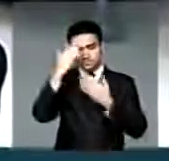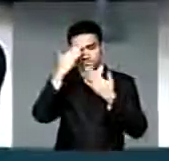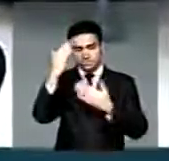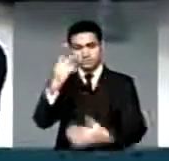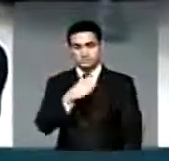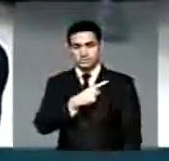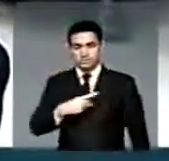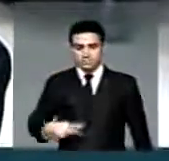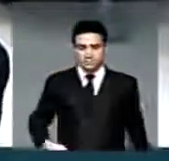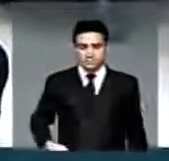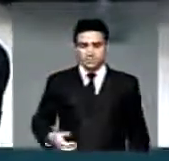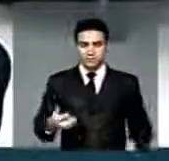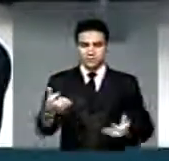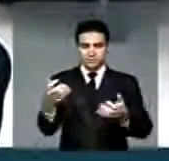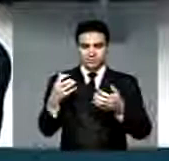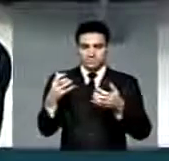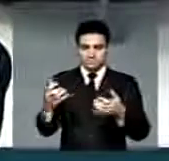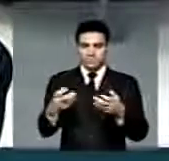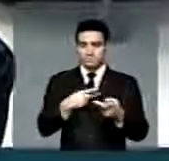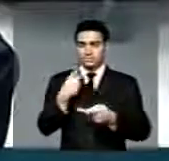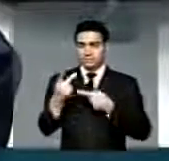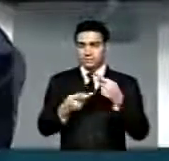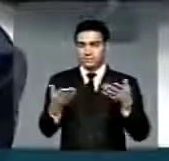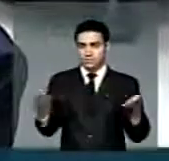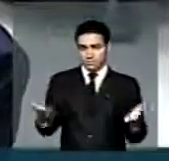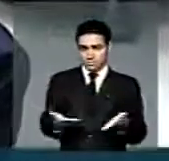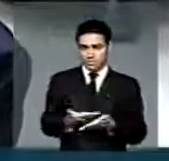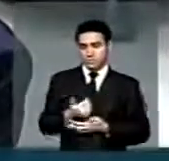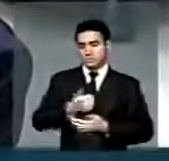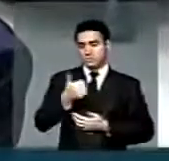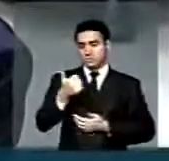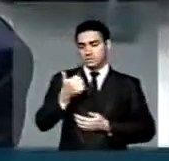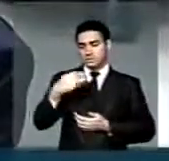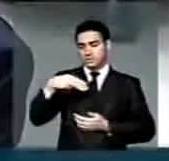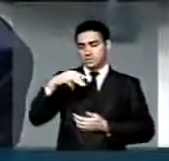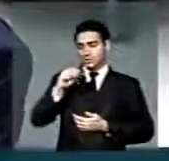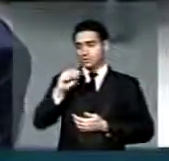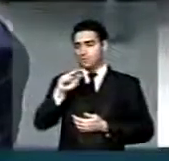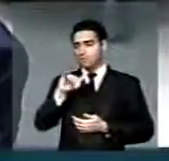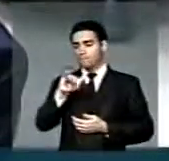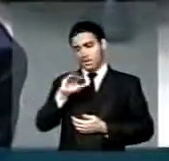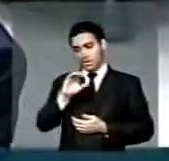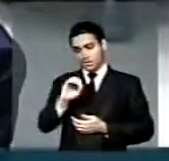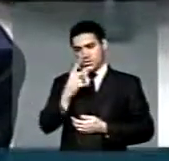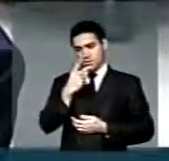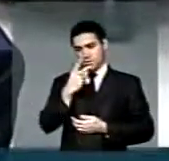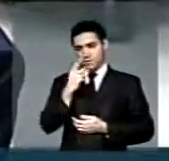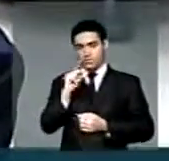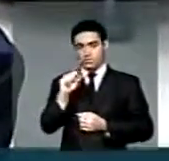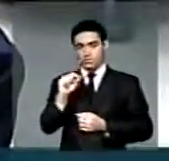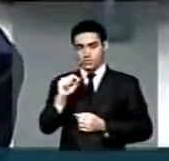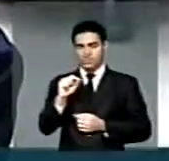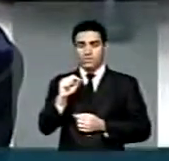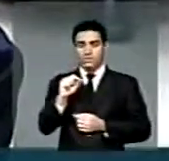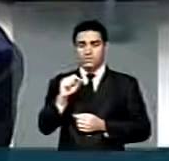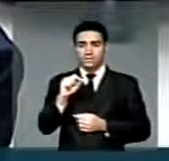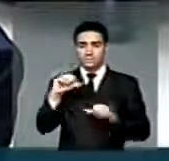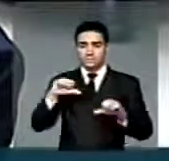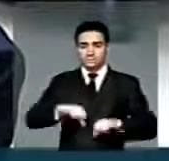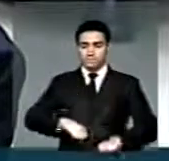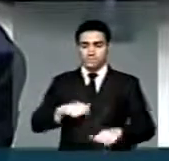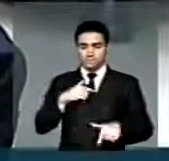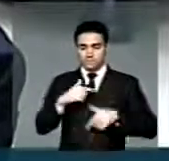deixar registrado o nosso pronunciamento de hoje sobre o 1º de maio. Ele trata da contra-precarização,